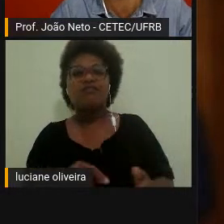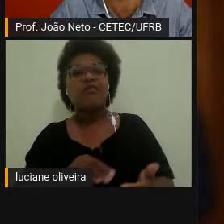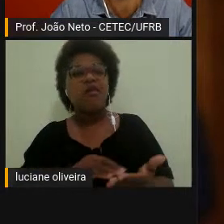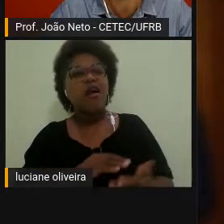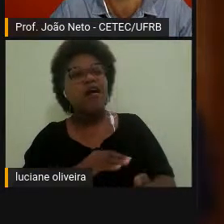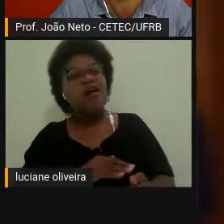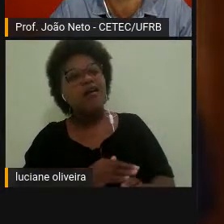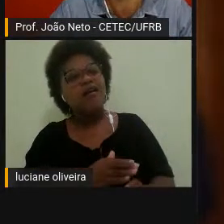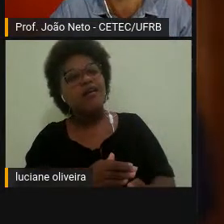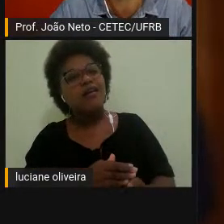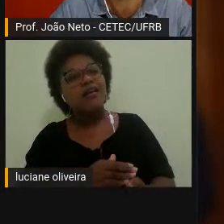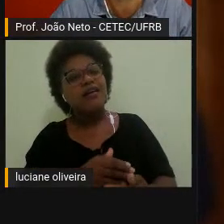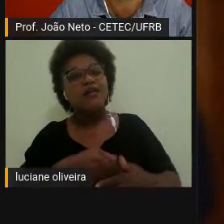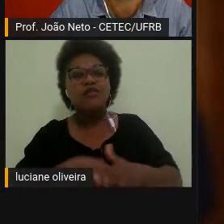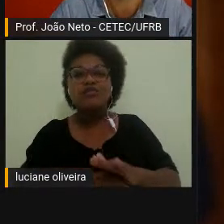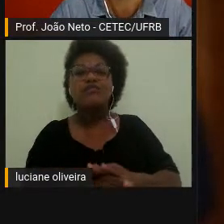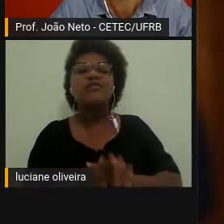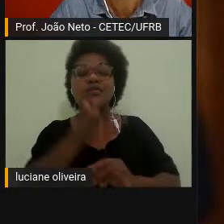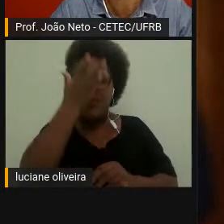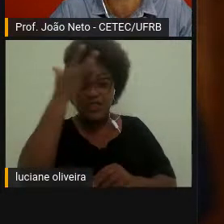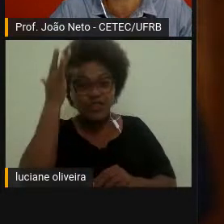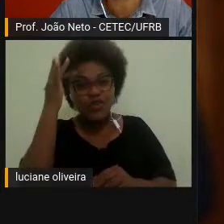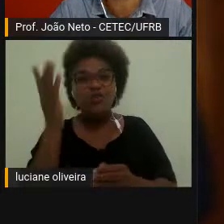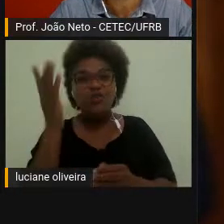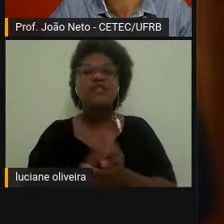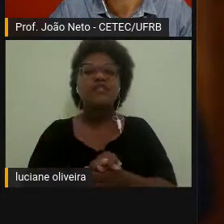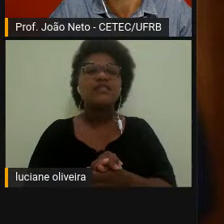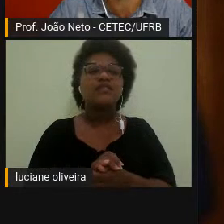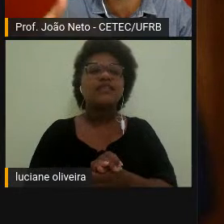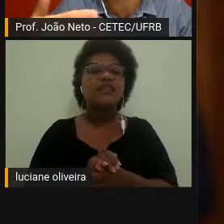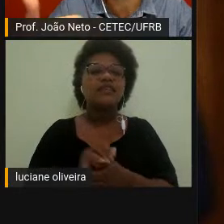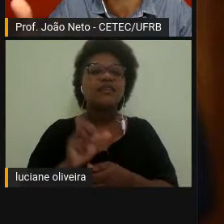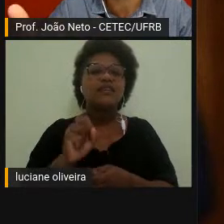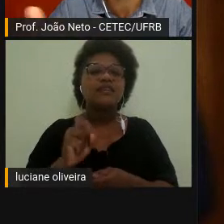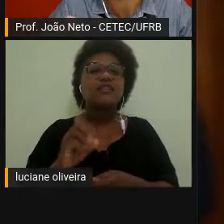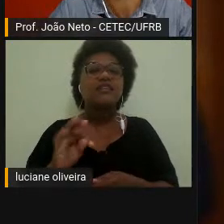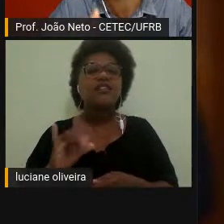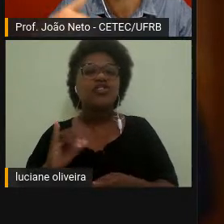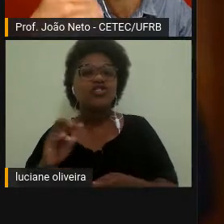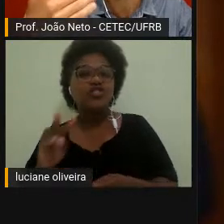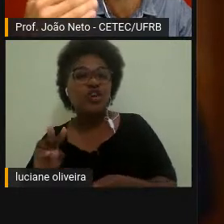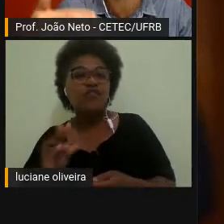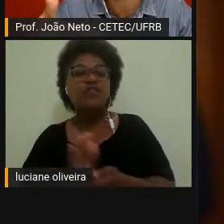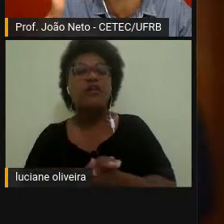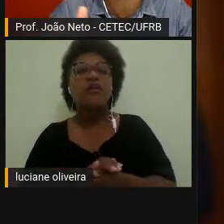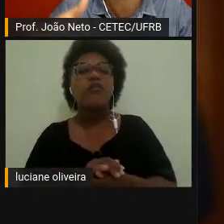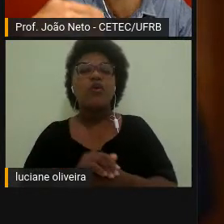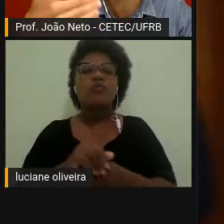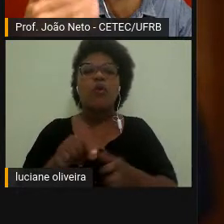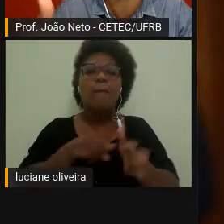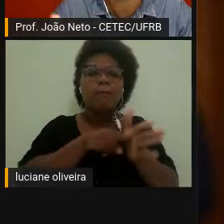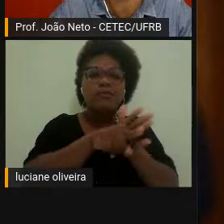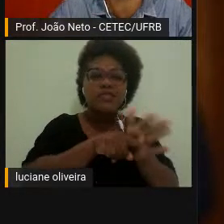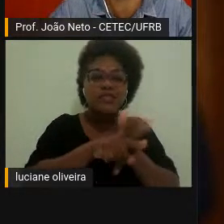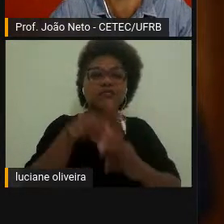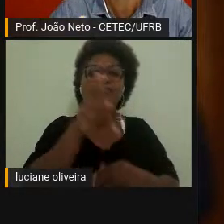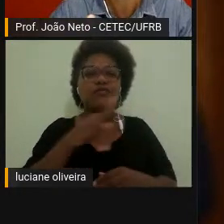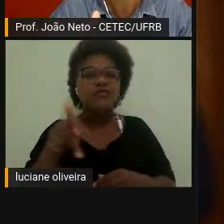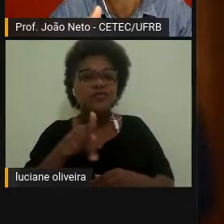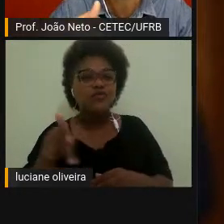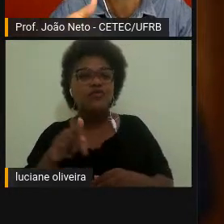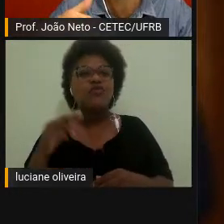exemplo o físico teórico Stephen Hawking que ele bom ele é foi um processo pesquisador professor